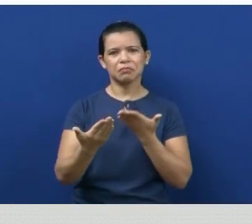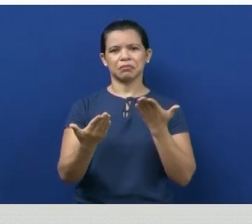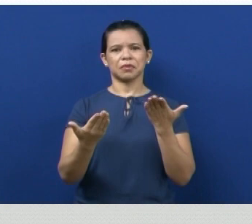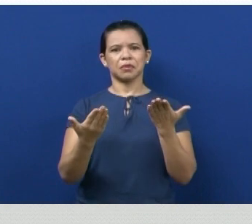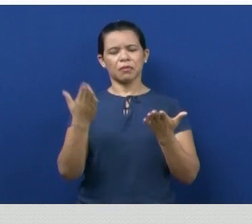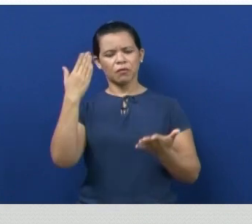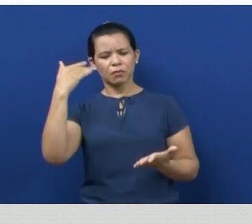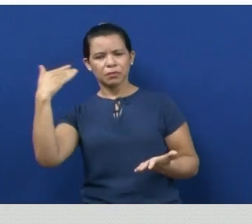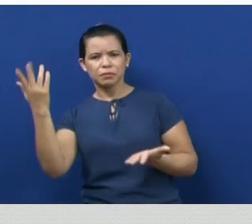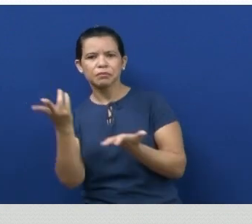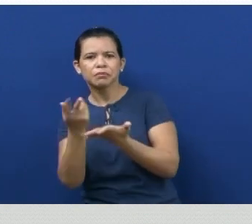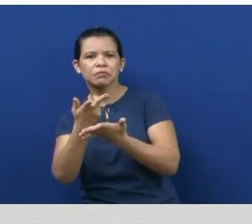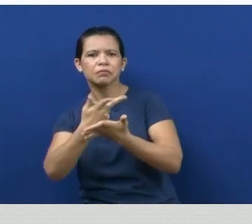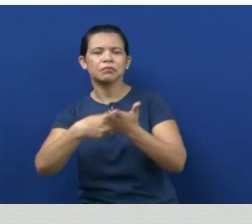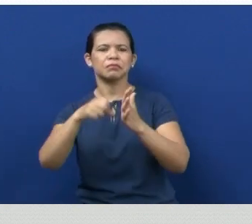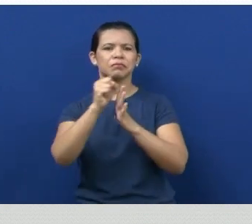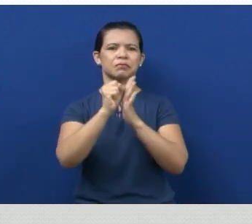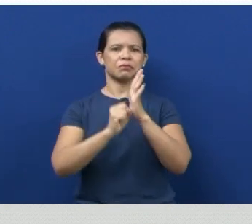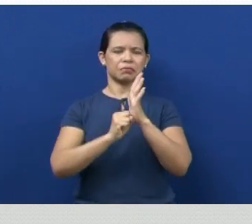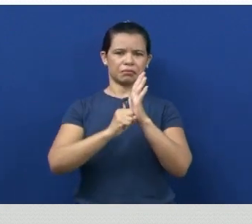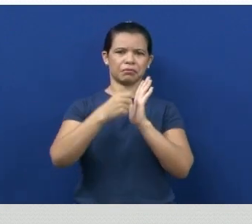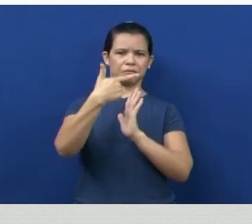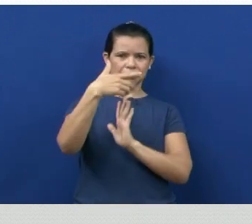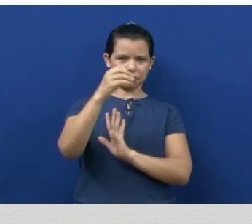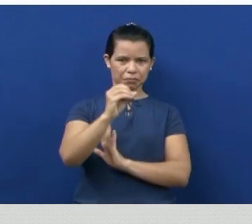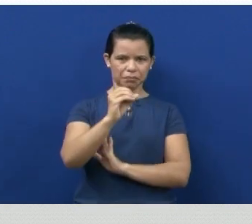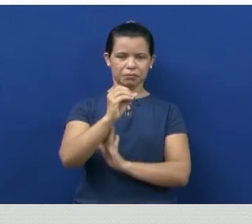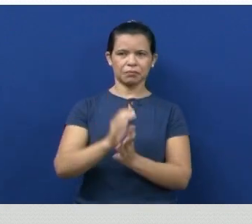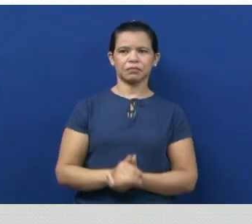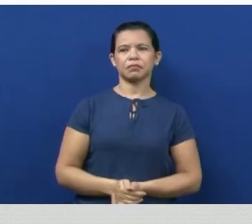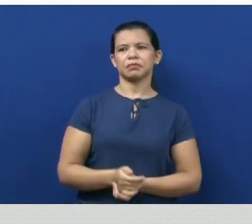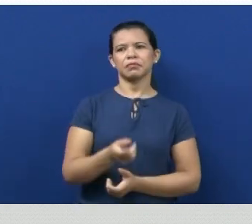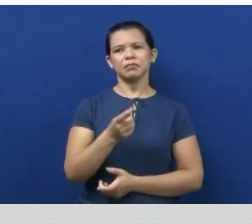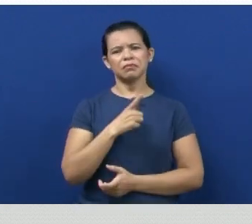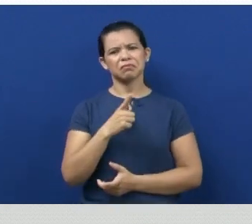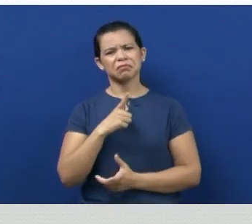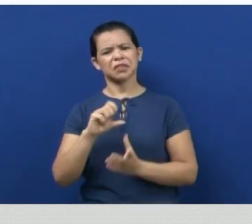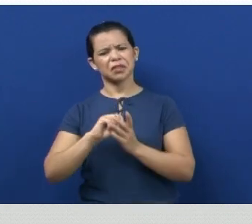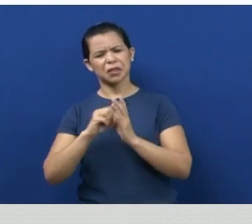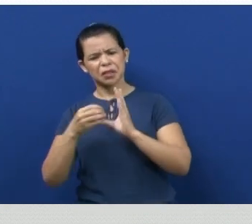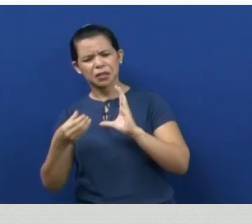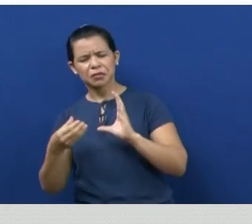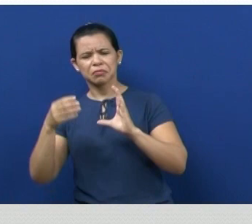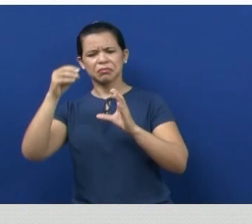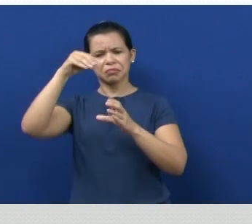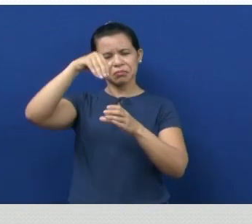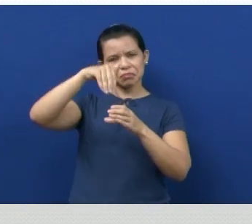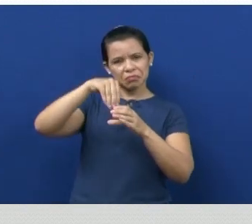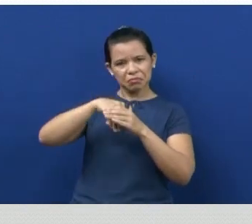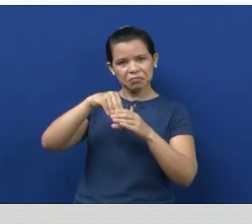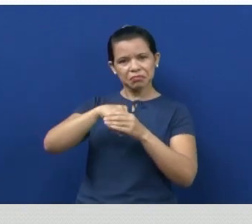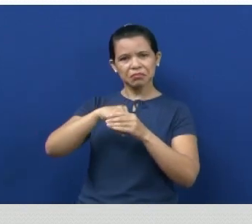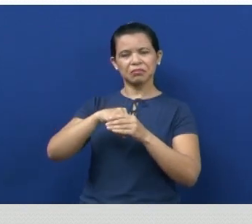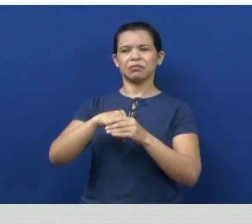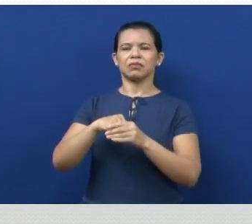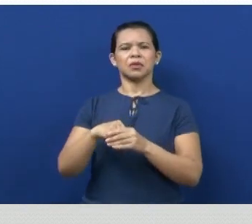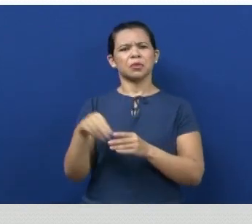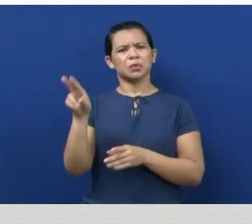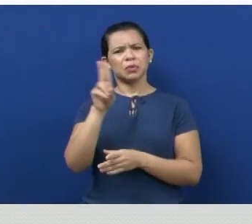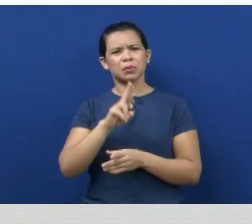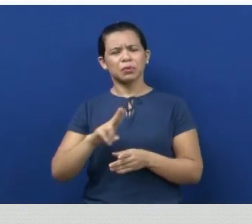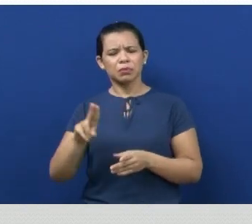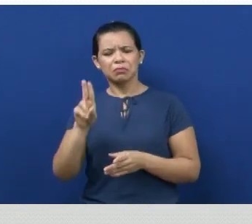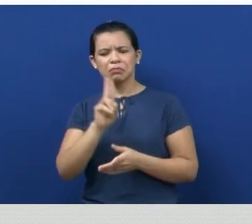século XX. Havia algumas considerações dentro do impressionismo, muito mais práticas, na verdade,